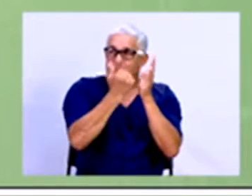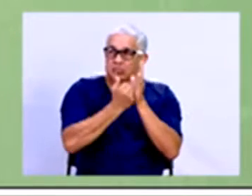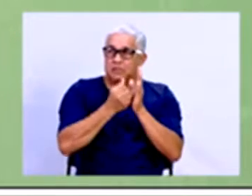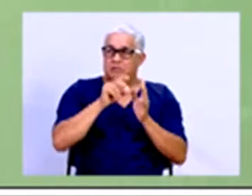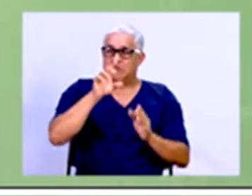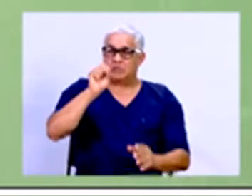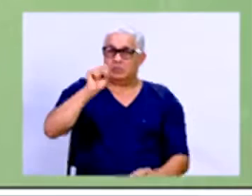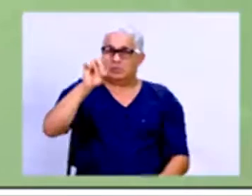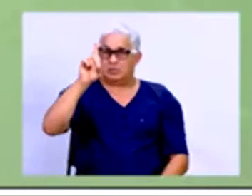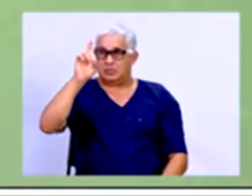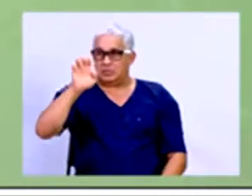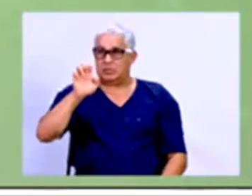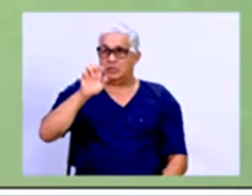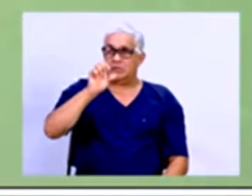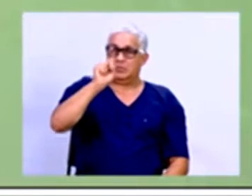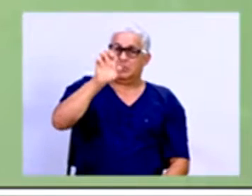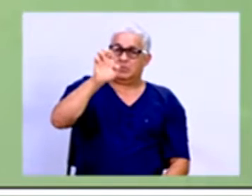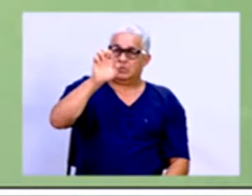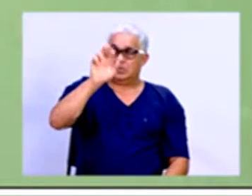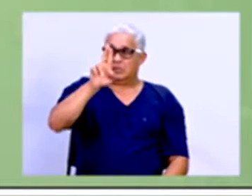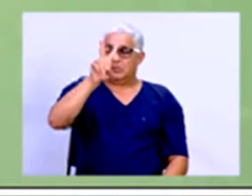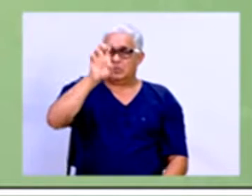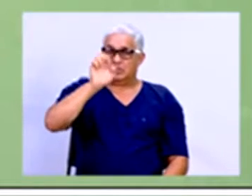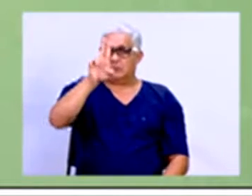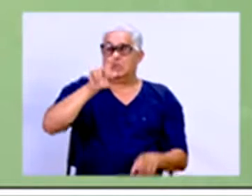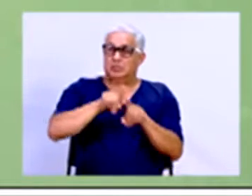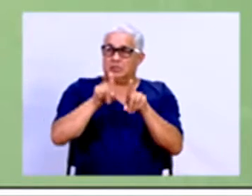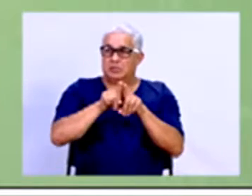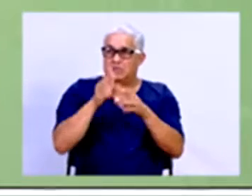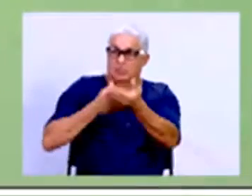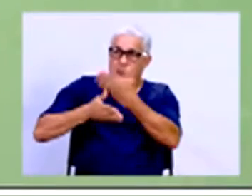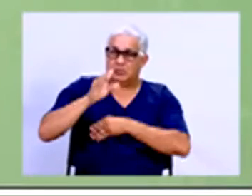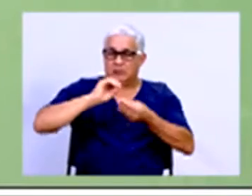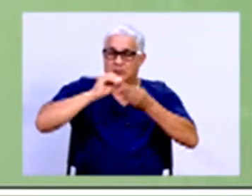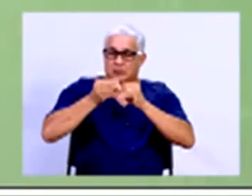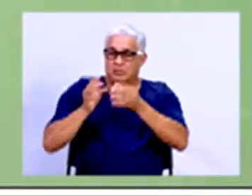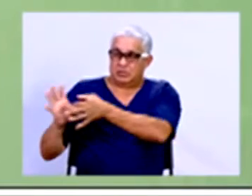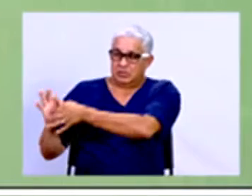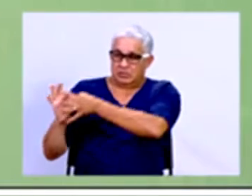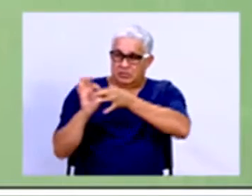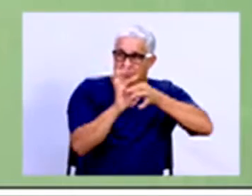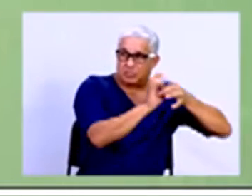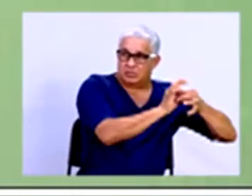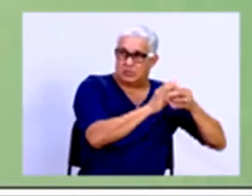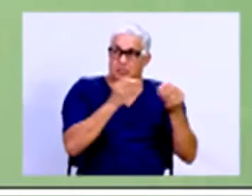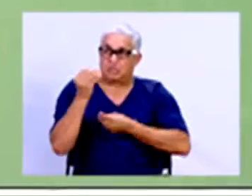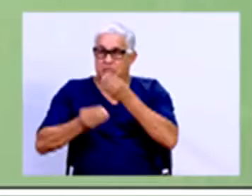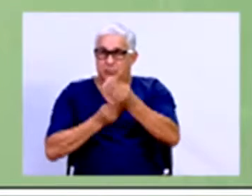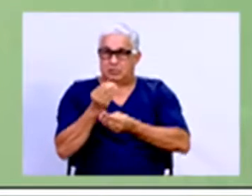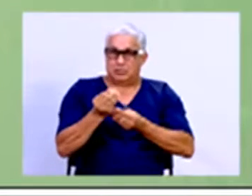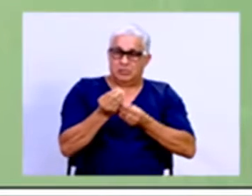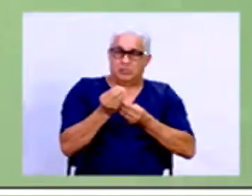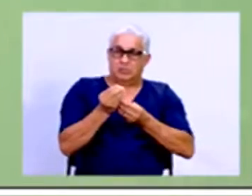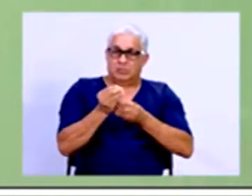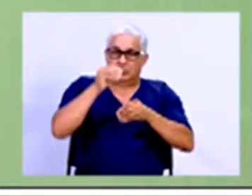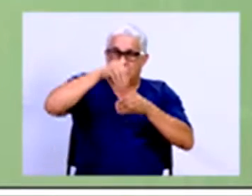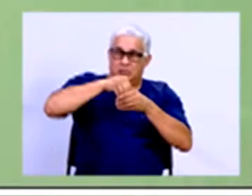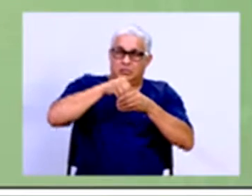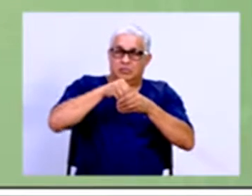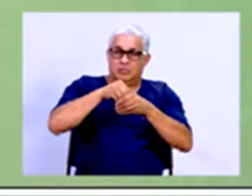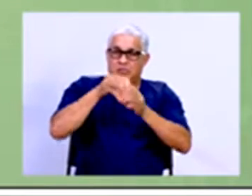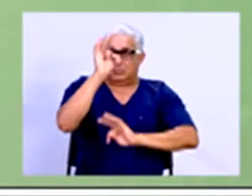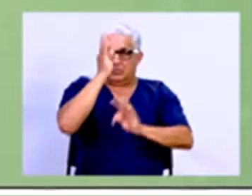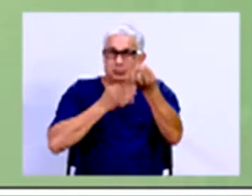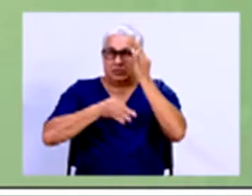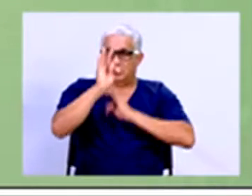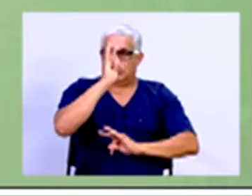do lado do servidor. Integração, né, com o banco de dados, né, como é que funciona a integração da nossa tecnologia